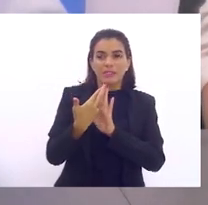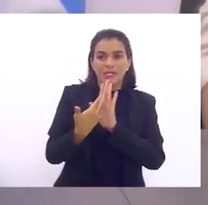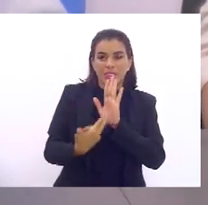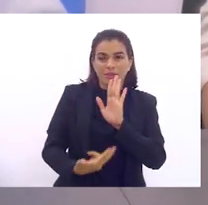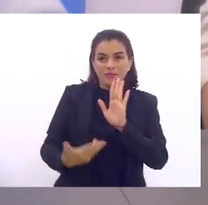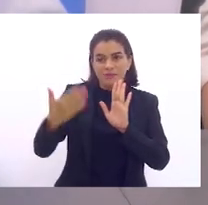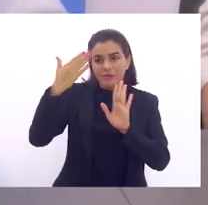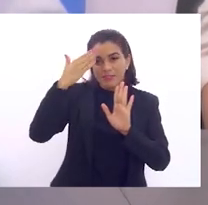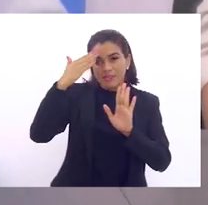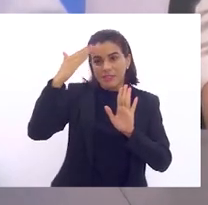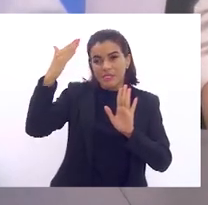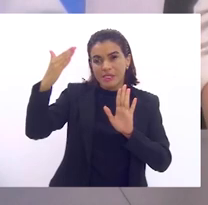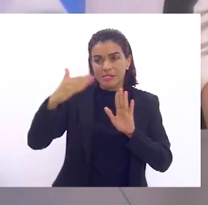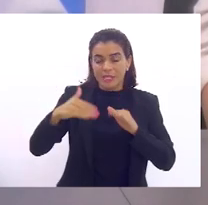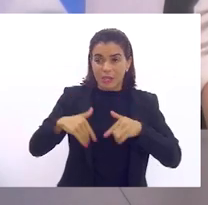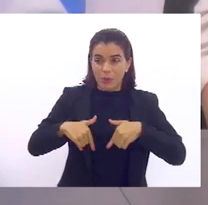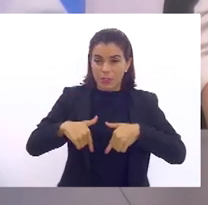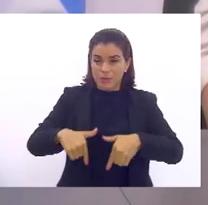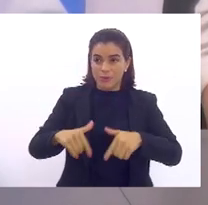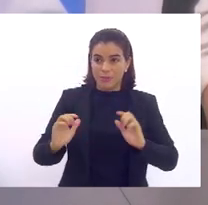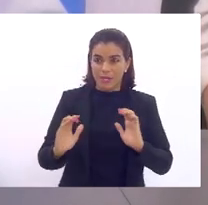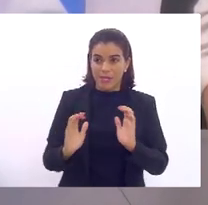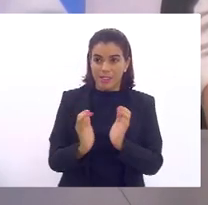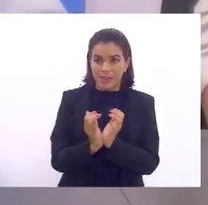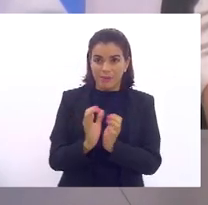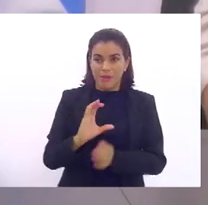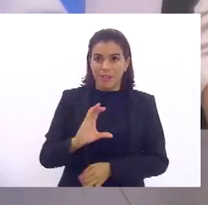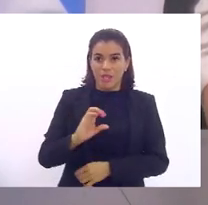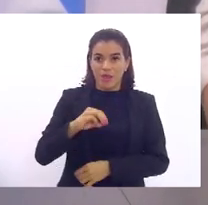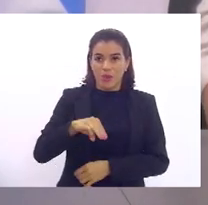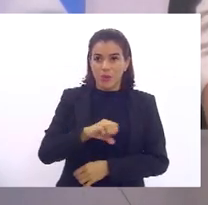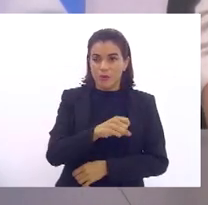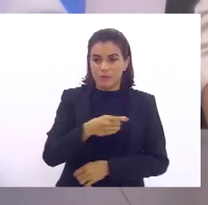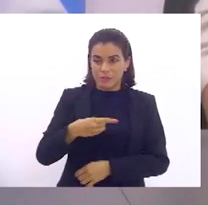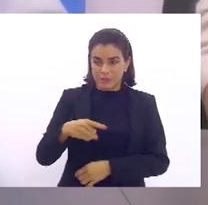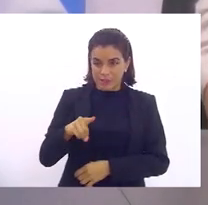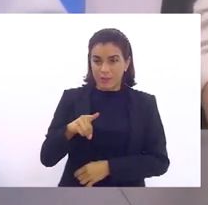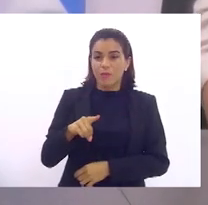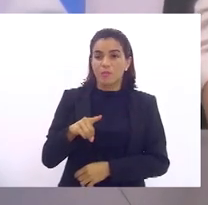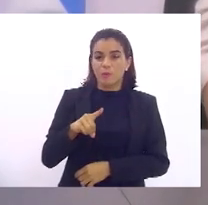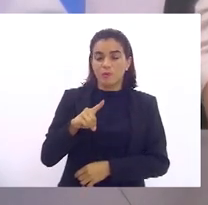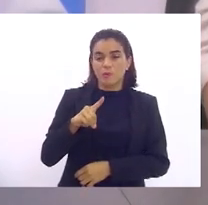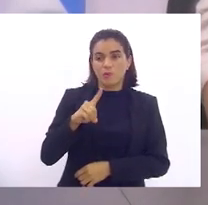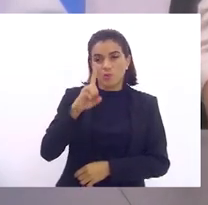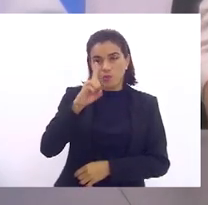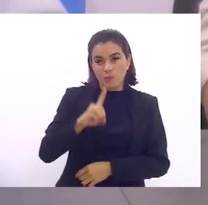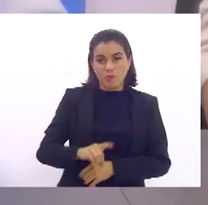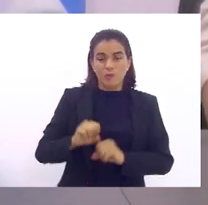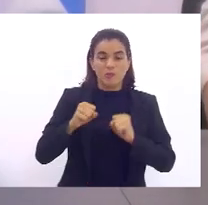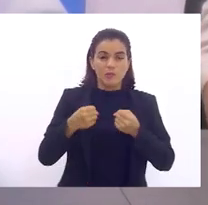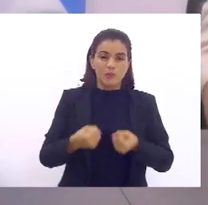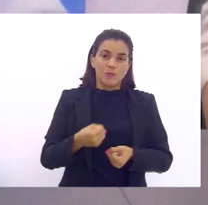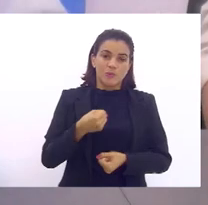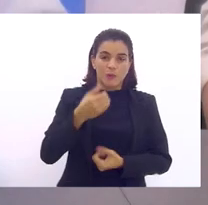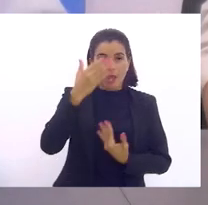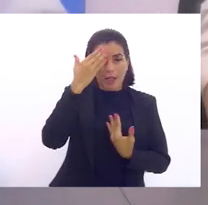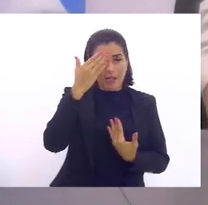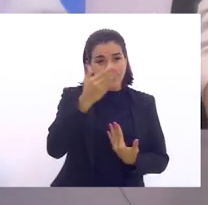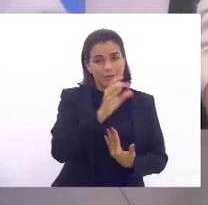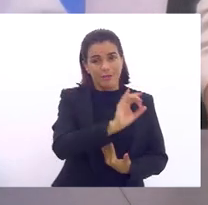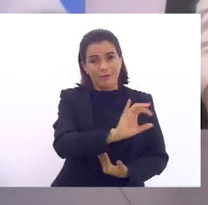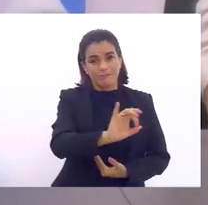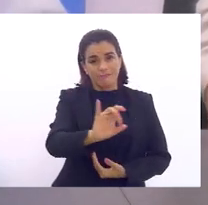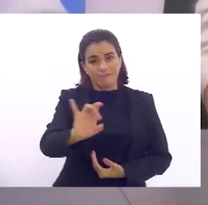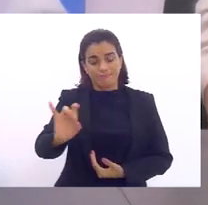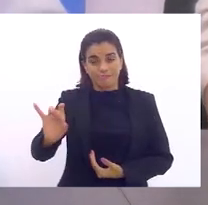graças à atuação da da equipe da comissão de defesa dos direitos da das mulheres então eu quero agradecer cada uma de vocês que